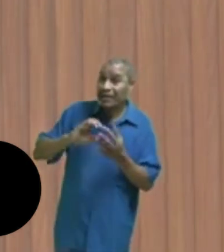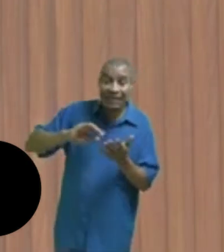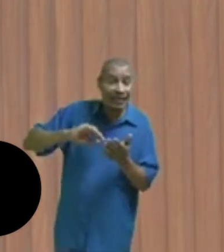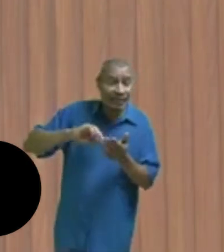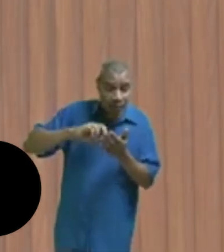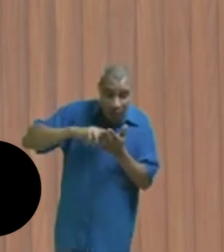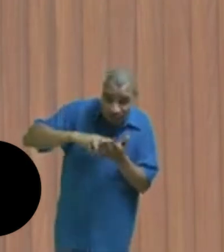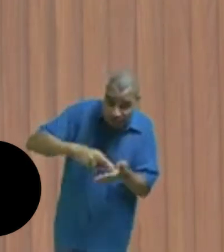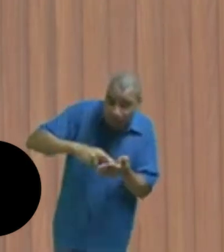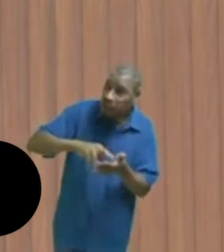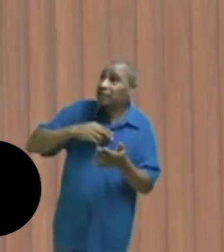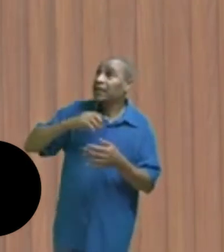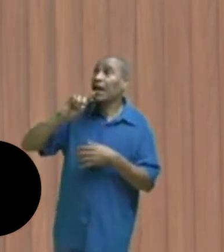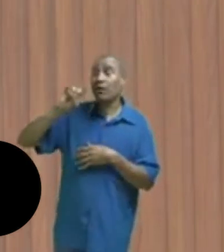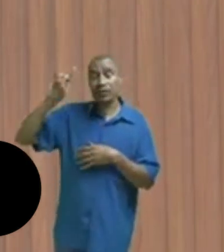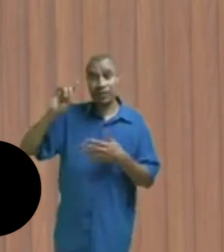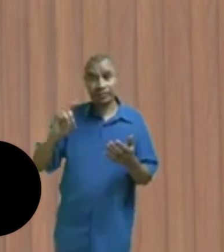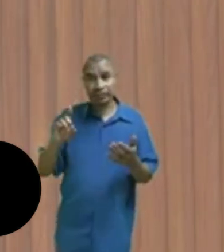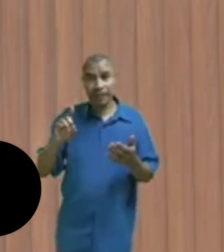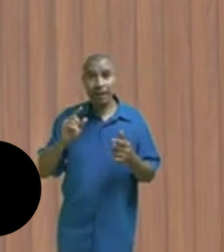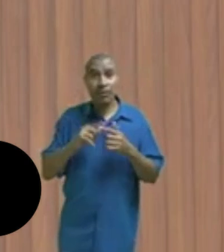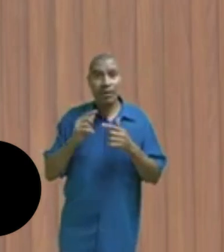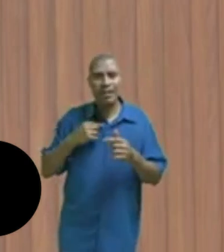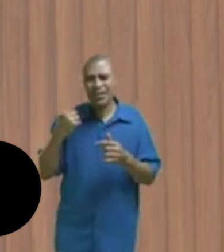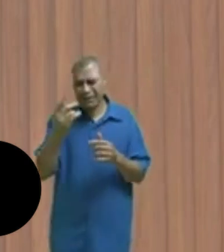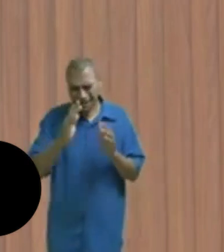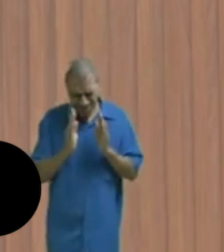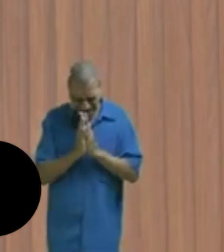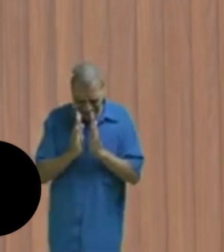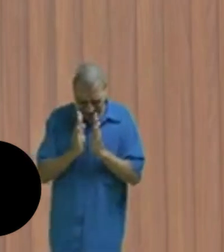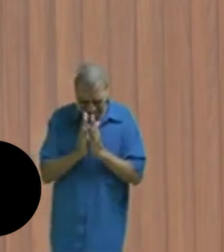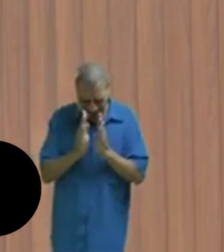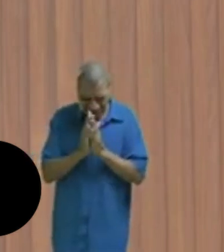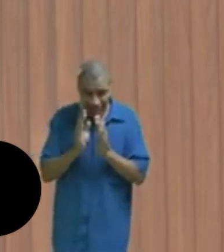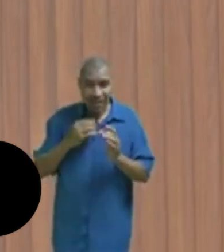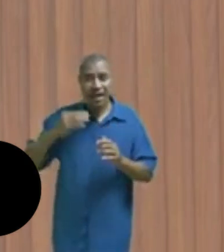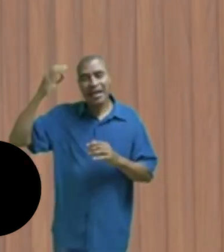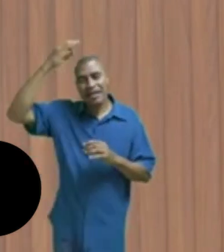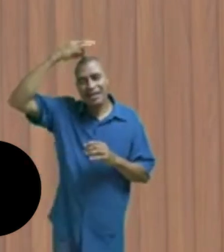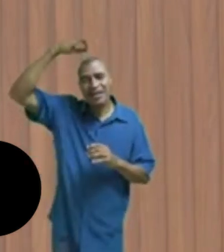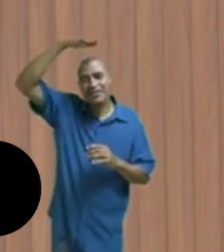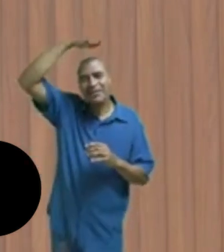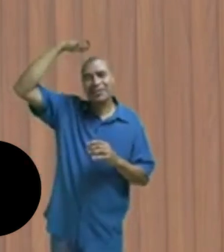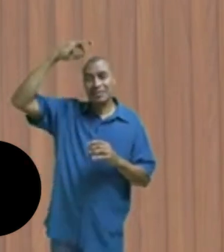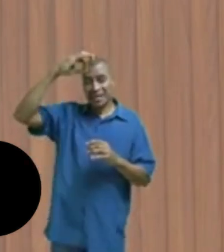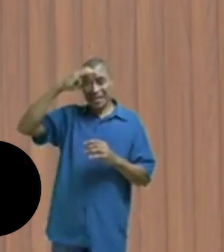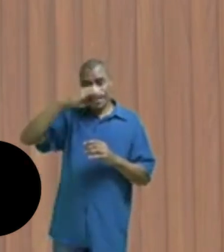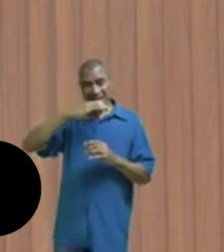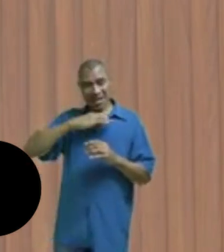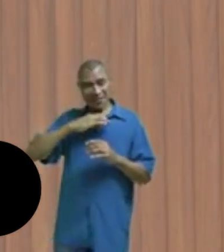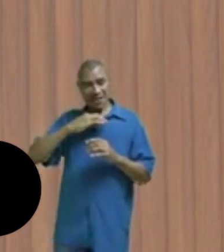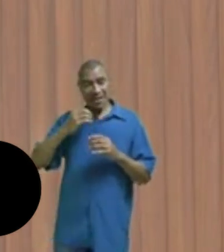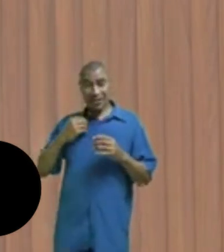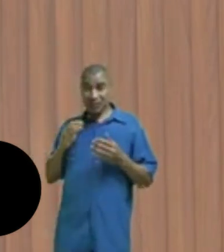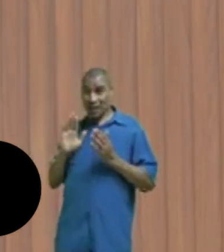nos aproximamos de Deus, é que o Espírito de Deus nos motiva a trabalhar, servir e